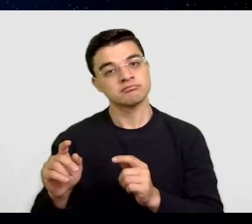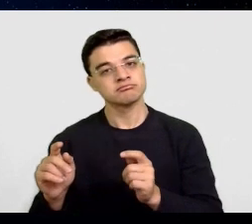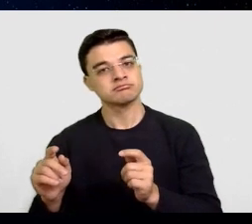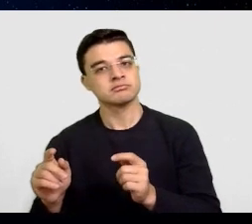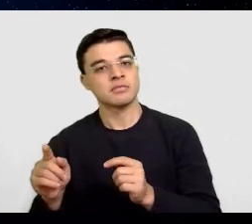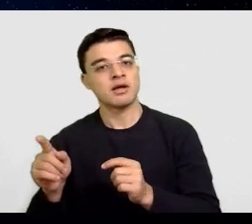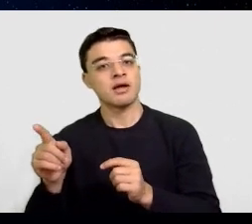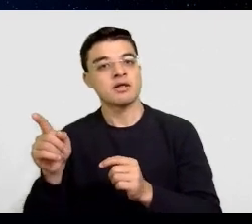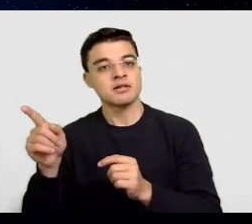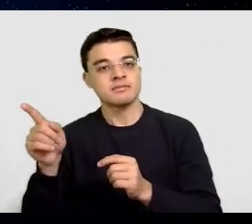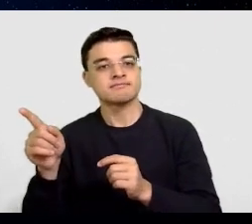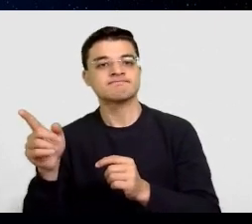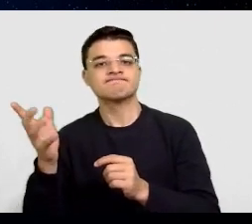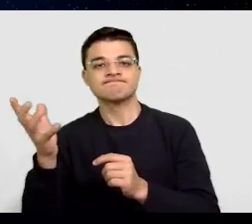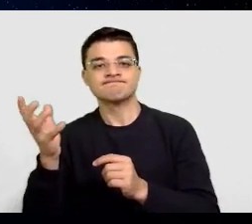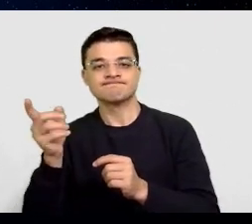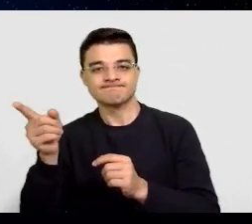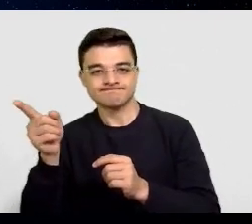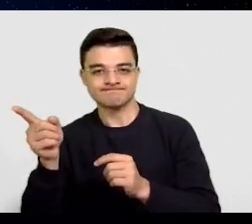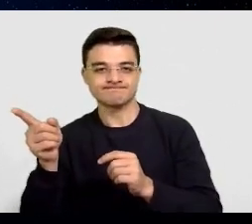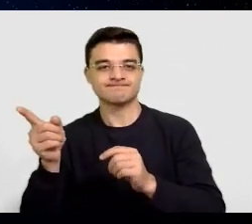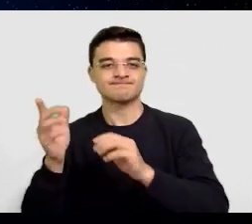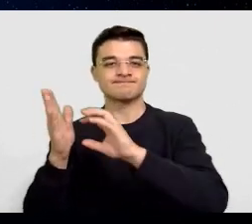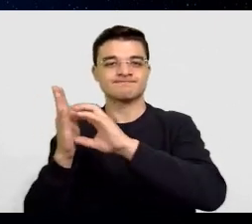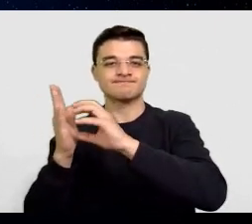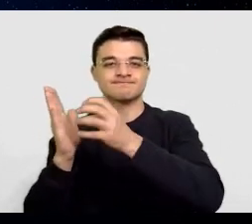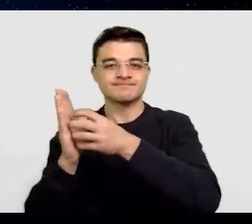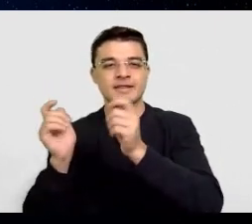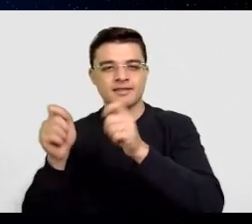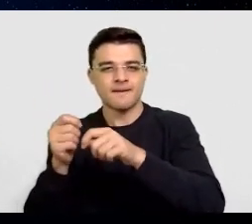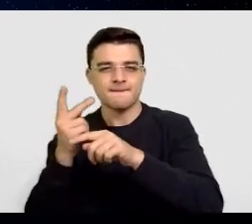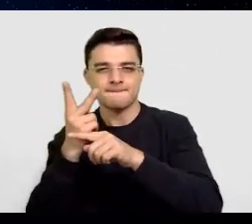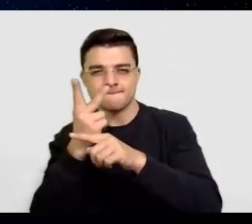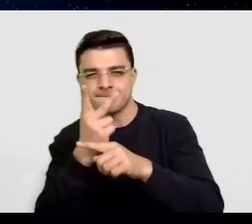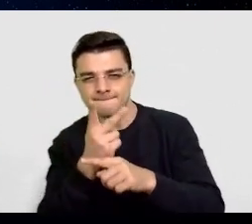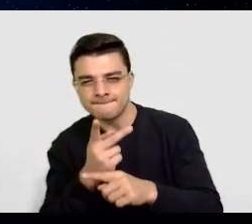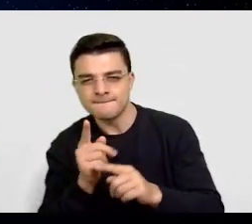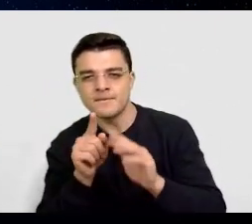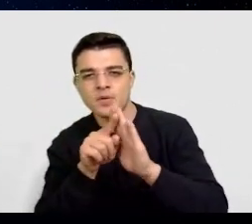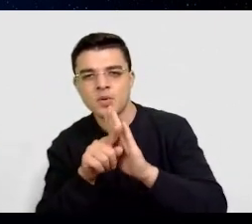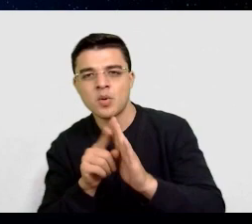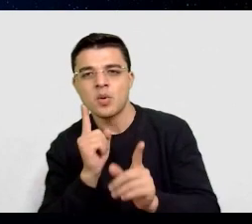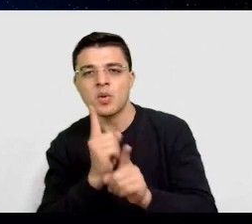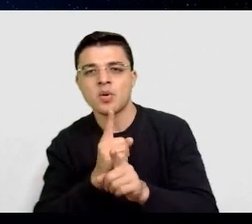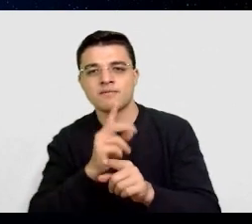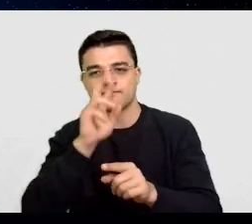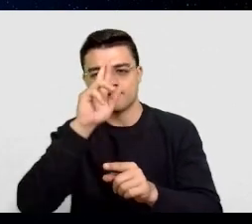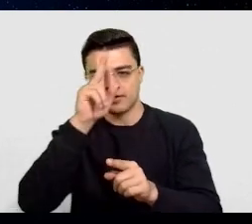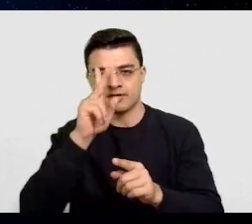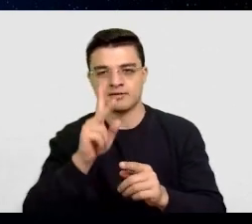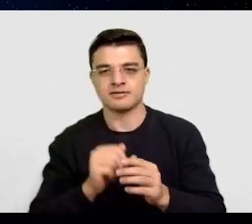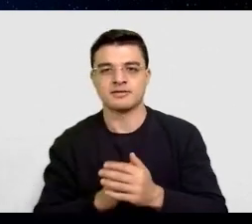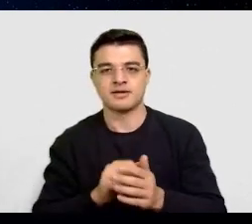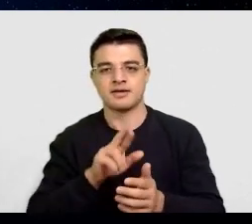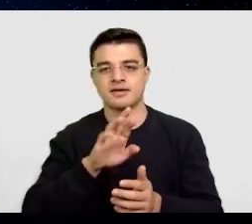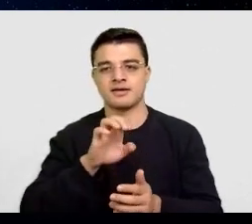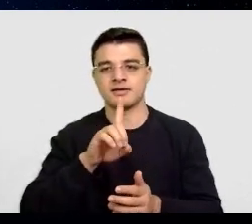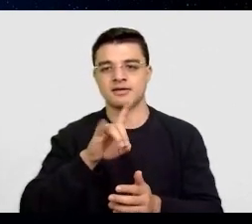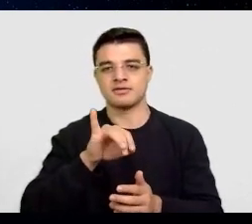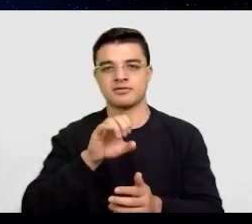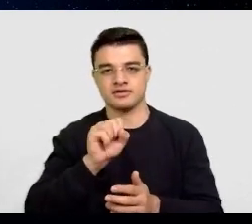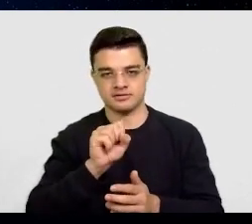que esse servidor explore uma falha do Redis e permita uma execução de código remoto com acesso ao